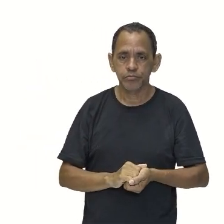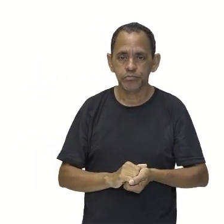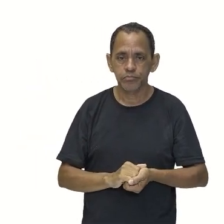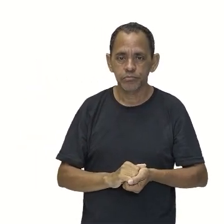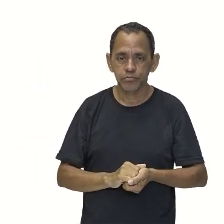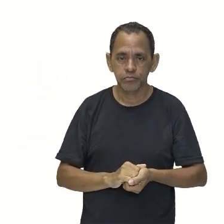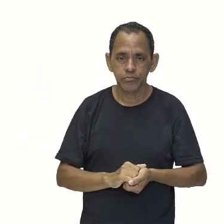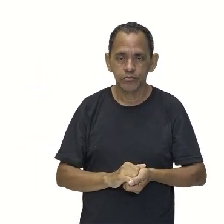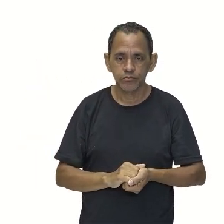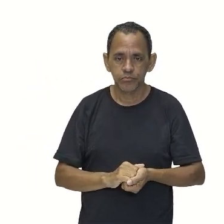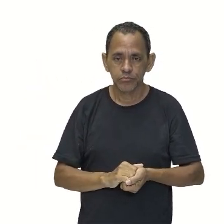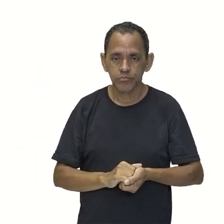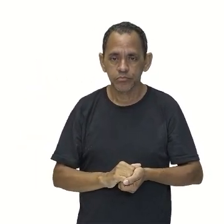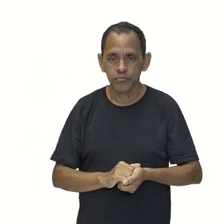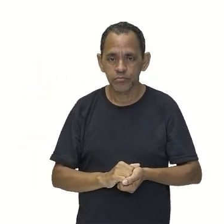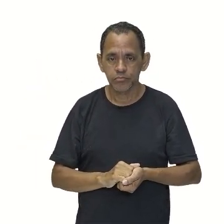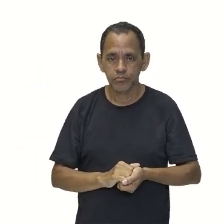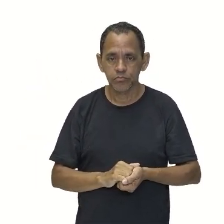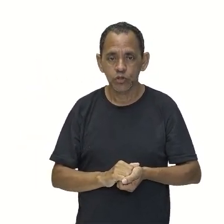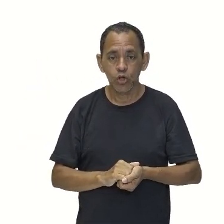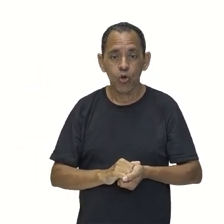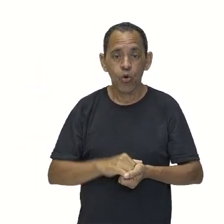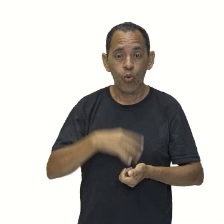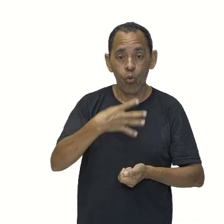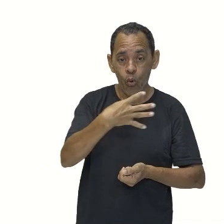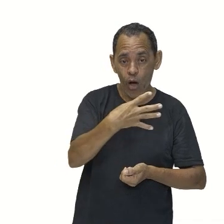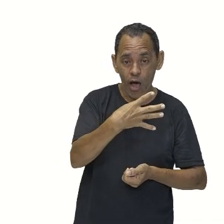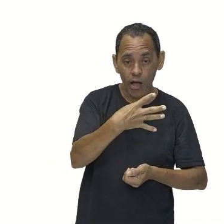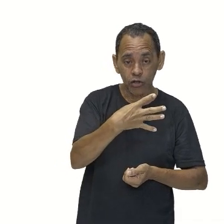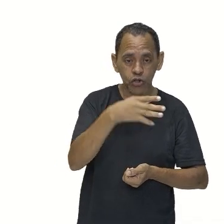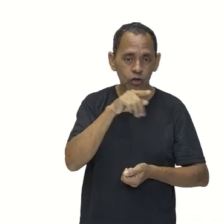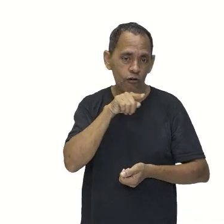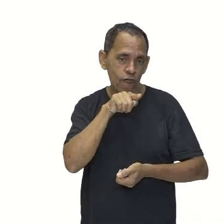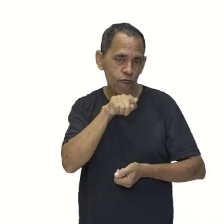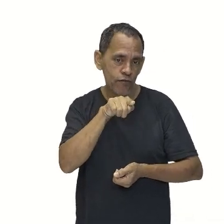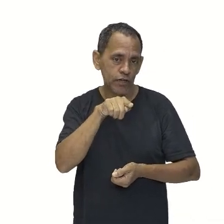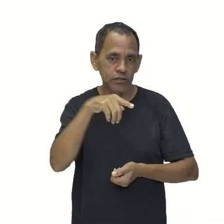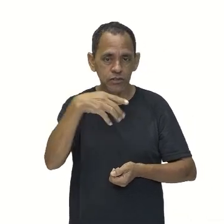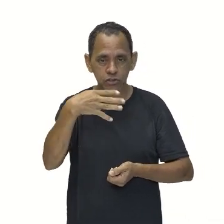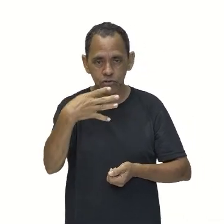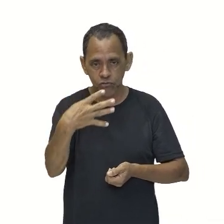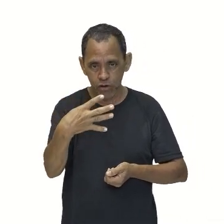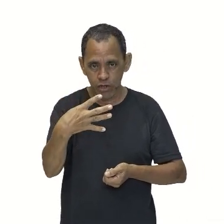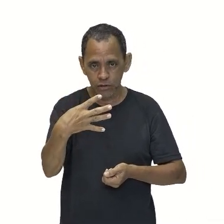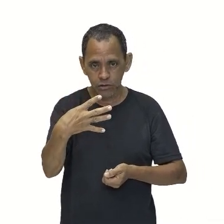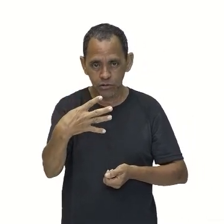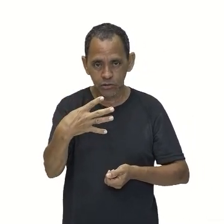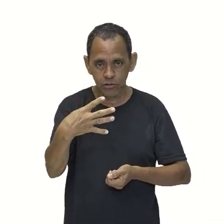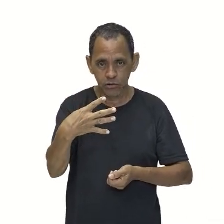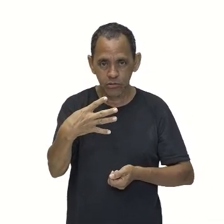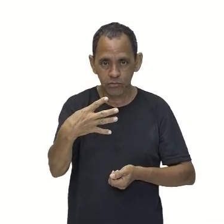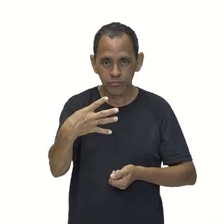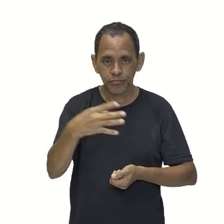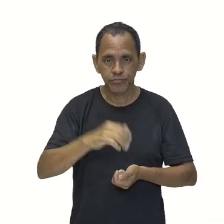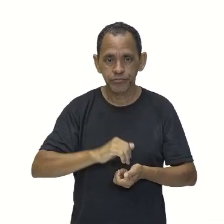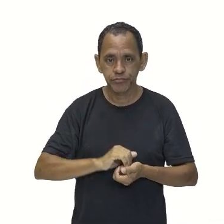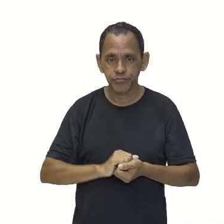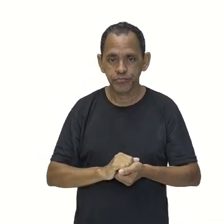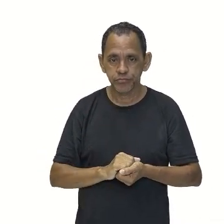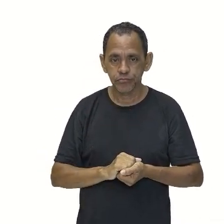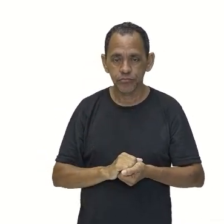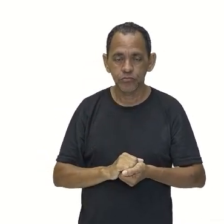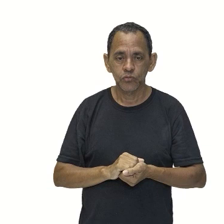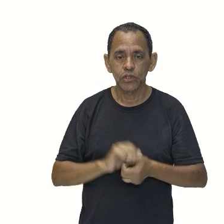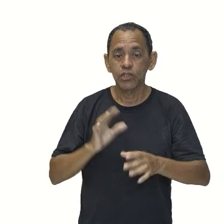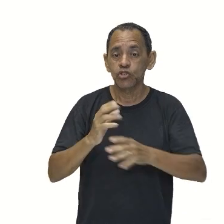ó. 4 vezes o valor de A. Quanto que é A? É 4, ó. Então vai dar 16